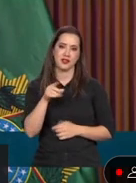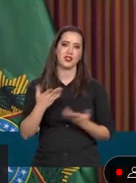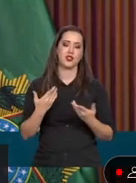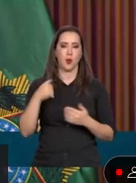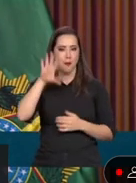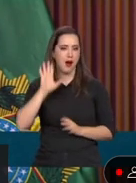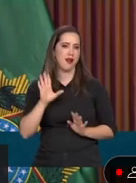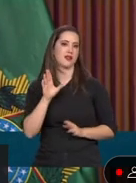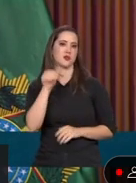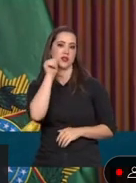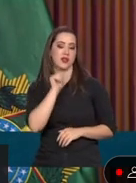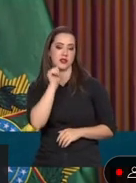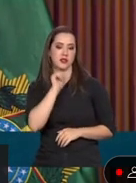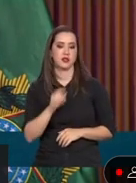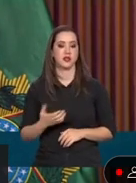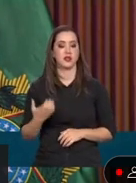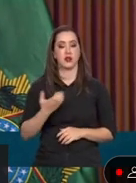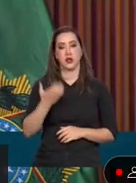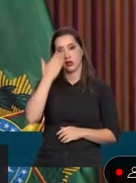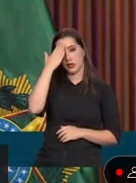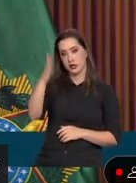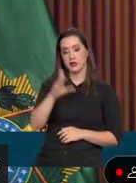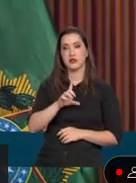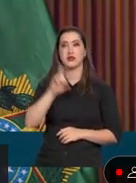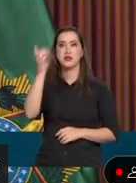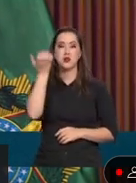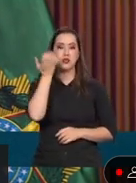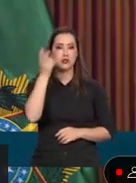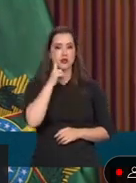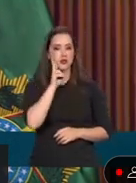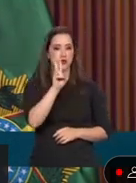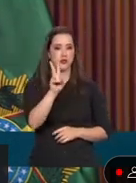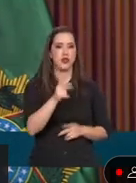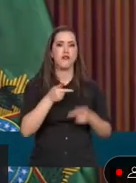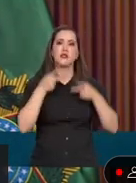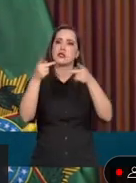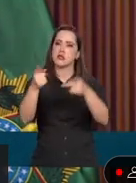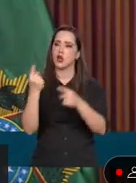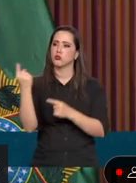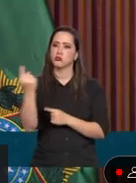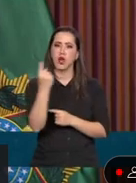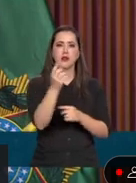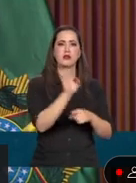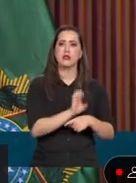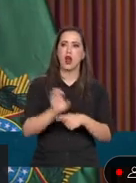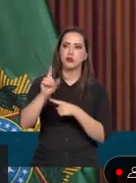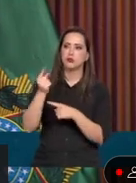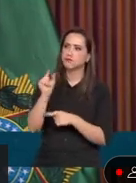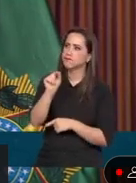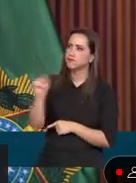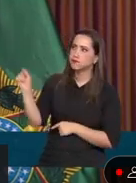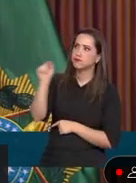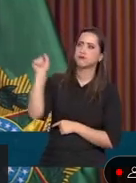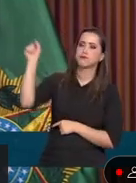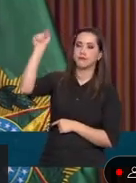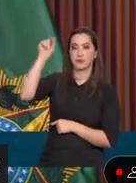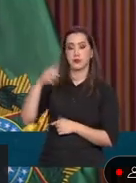Deus quiser, esse ano ainda vocês vão me ver visitando o estado de vocês. E quero dizer a todos